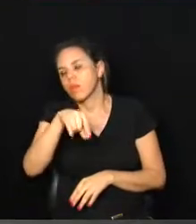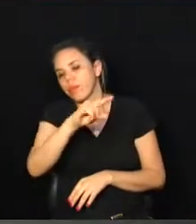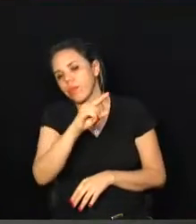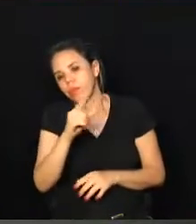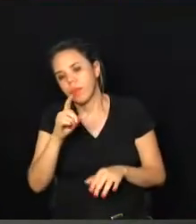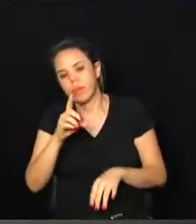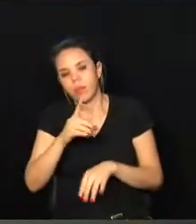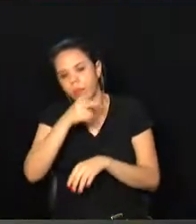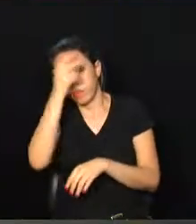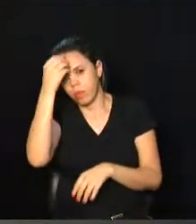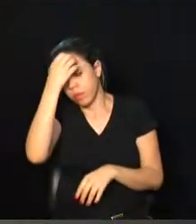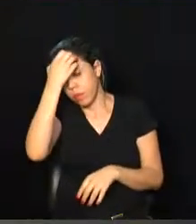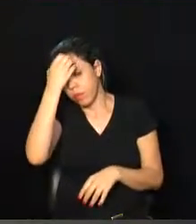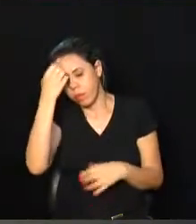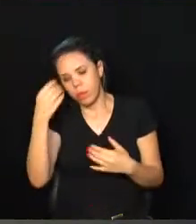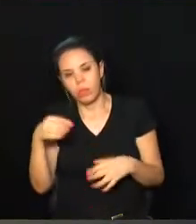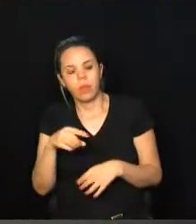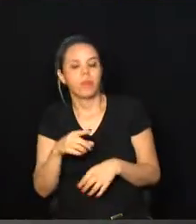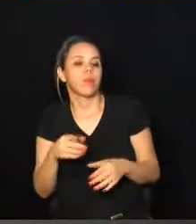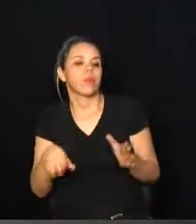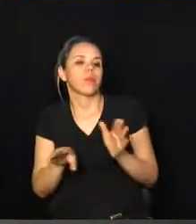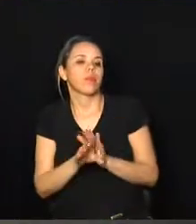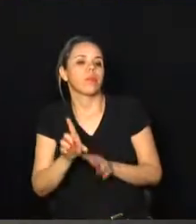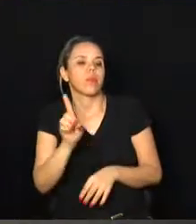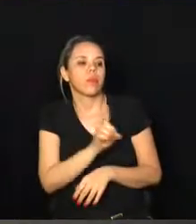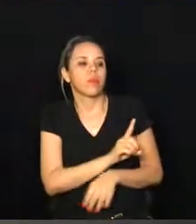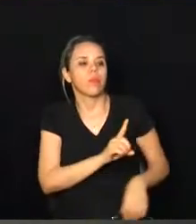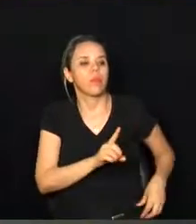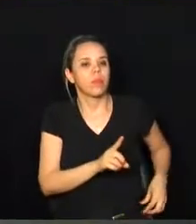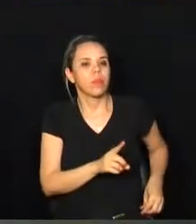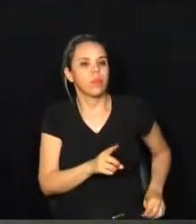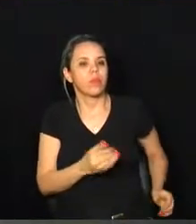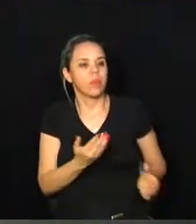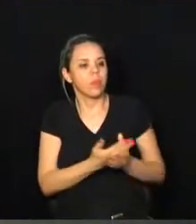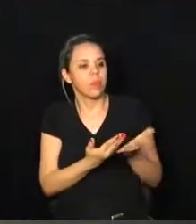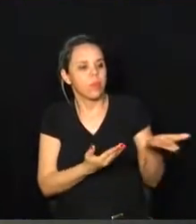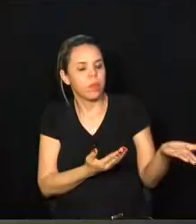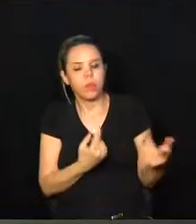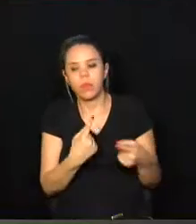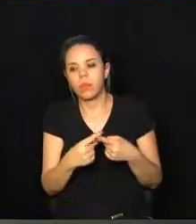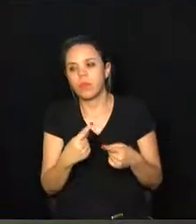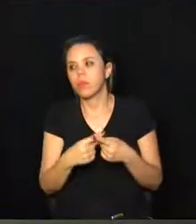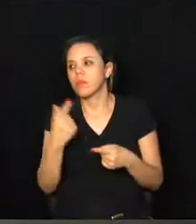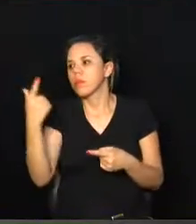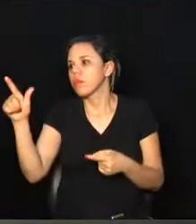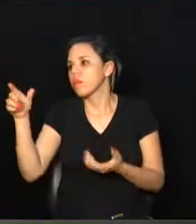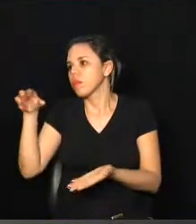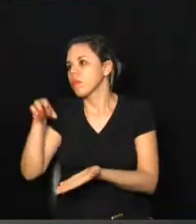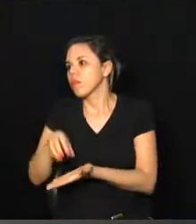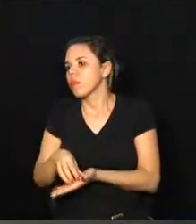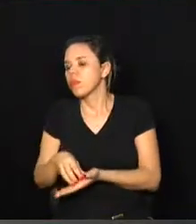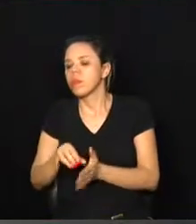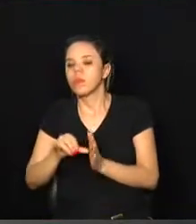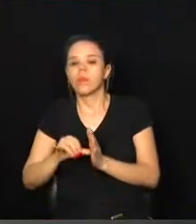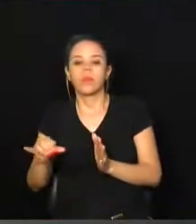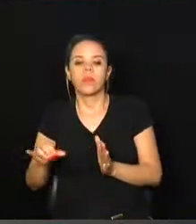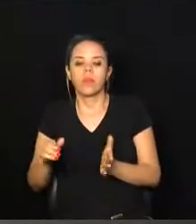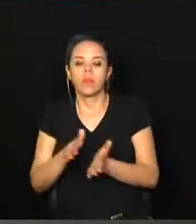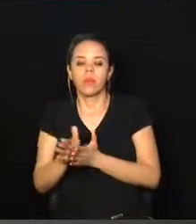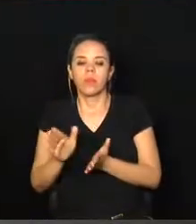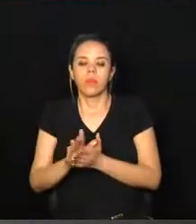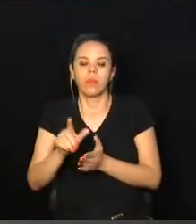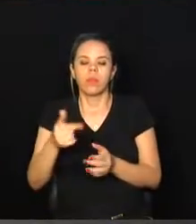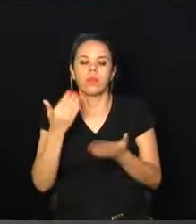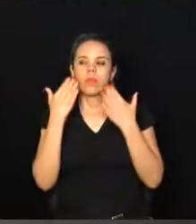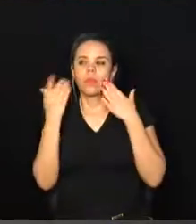na prefeitura, chega lá, o processo não está aqui, porque foi para o Diário Oficial para ser publicado, ainda